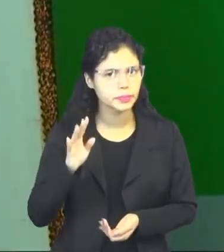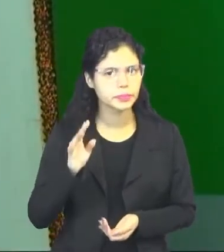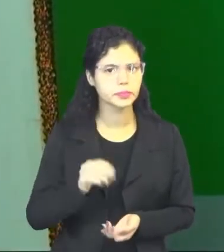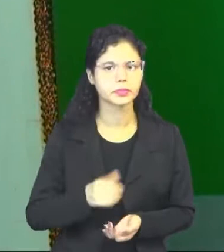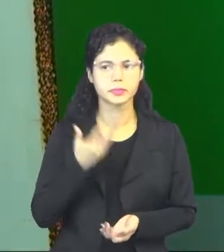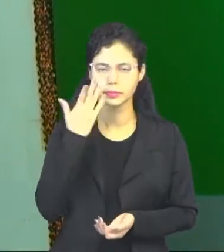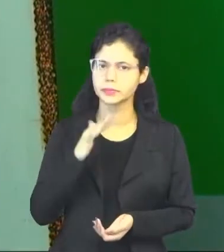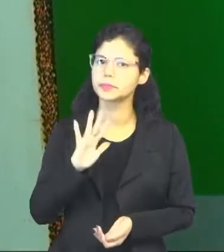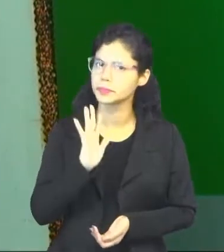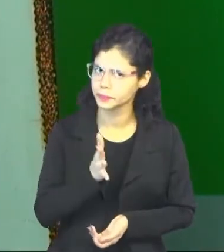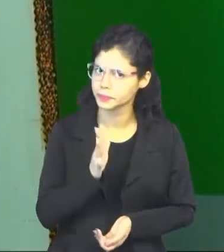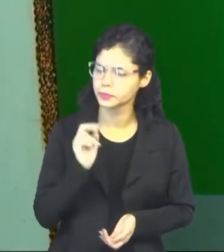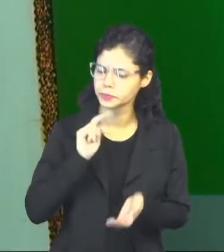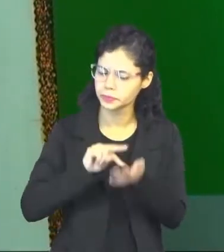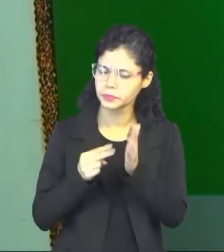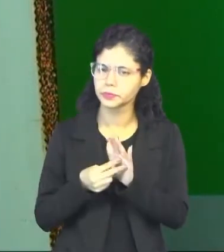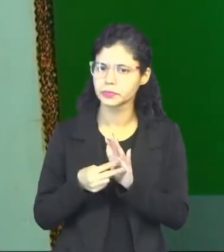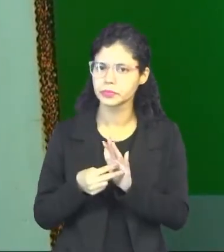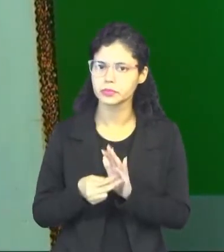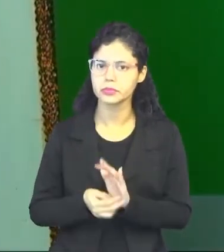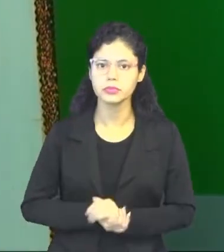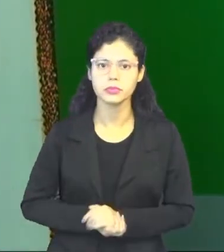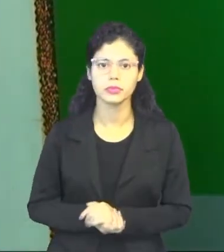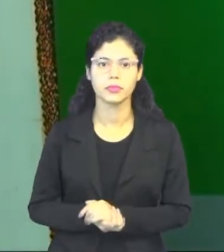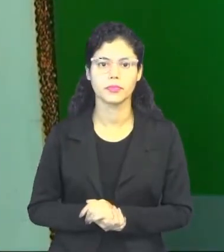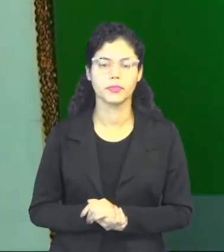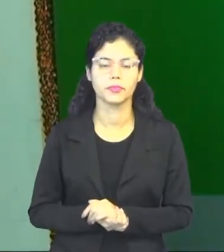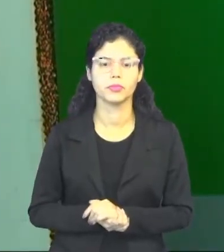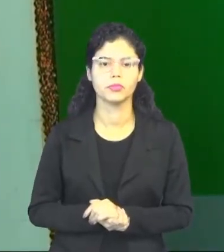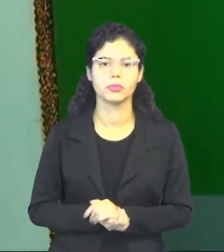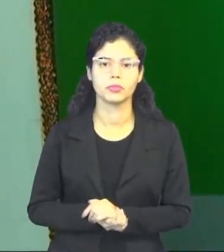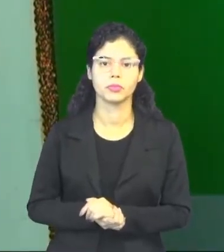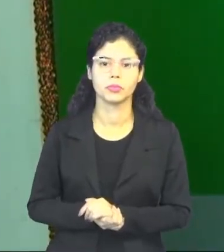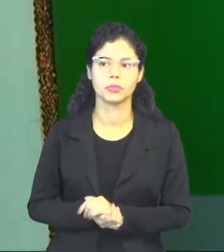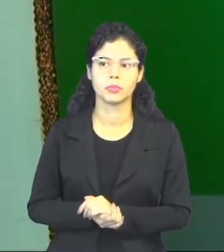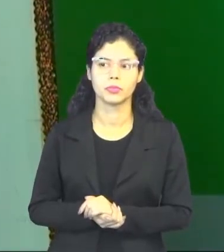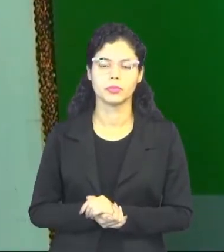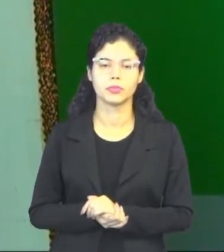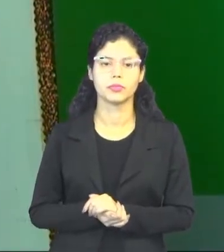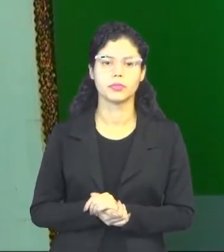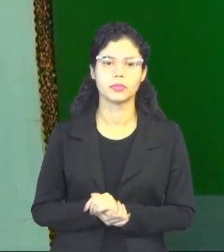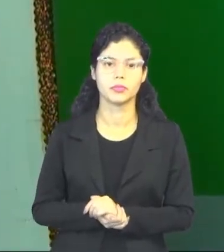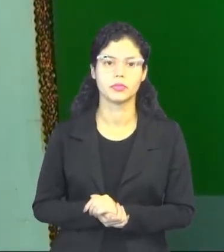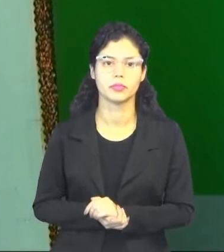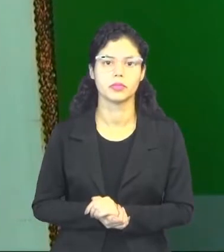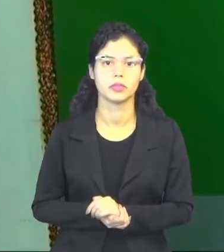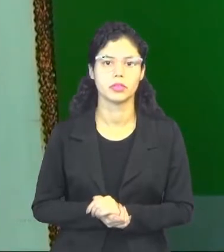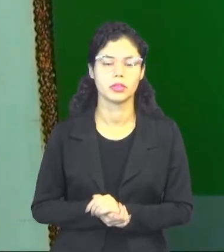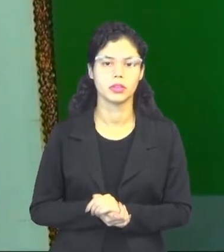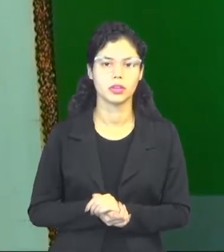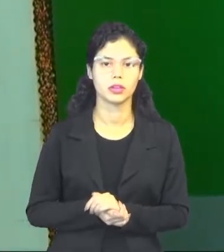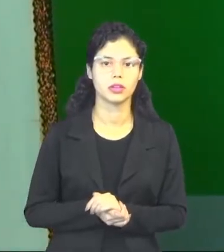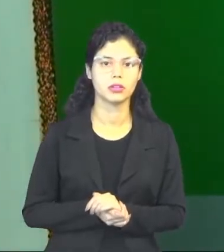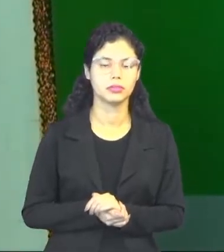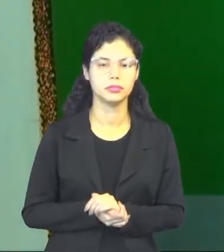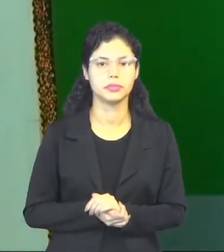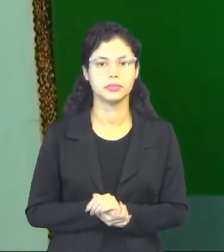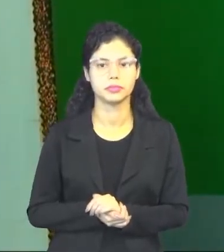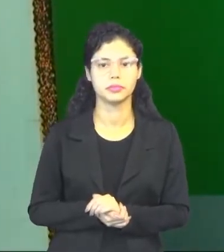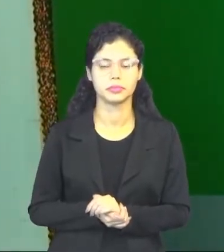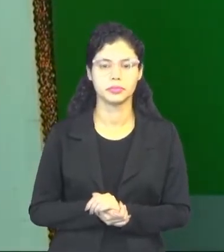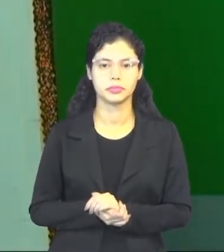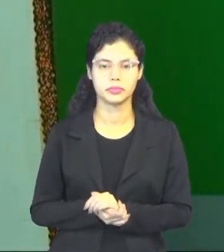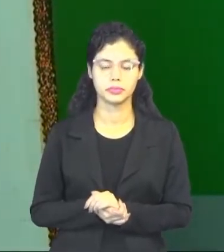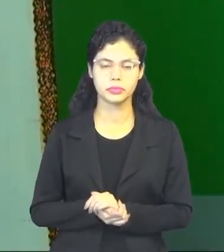Aí, crianças, o que ele quer dizer com isso? Pai, se eu chegasse nota baixa em casa, já